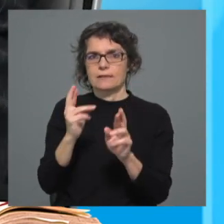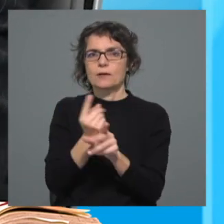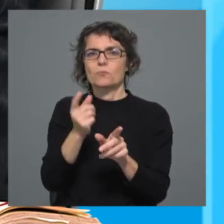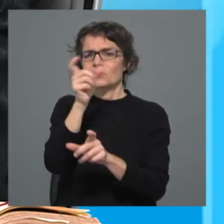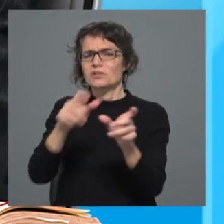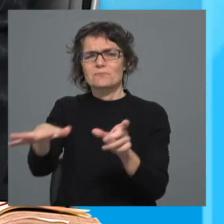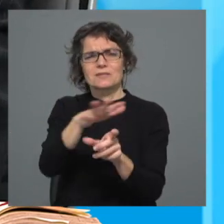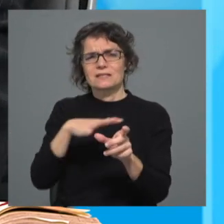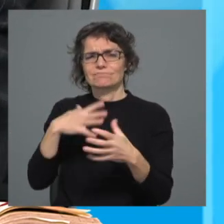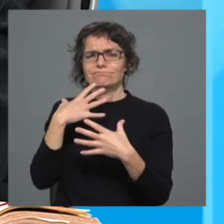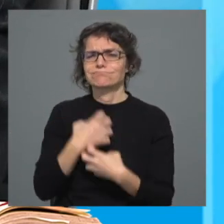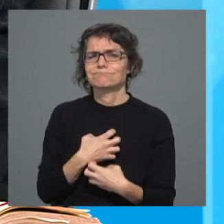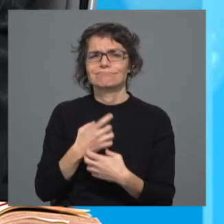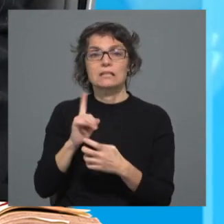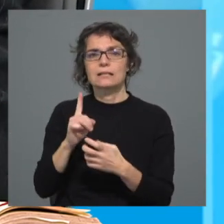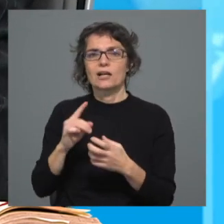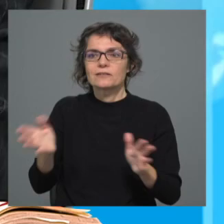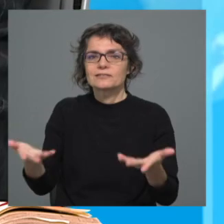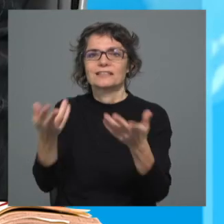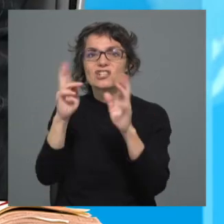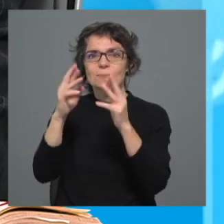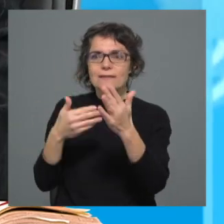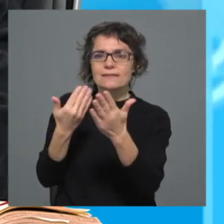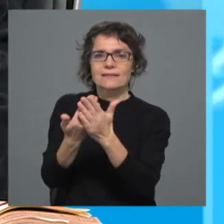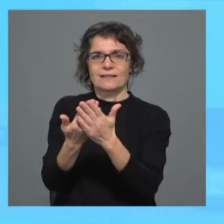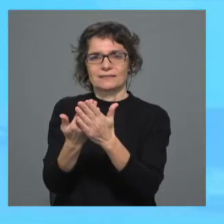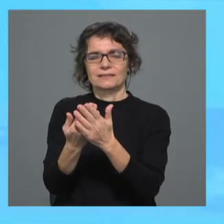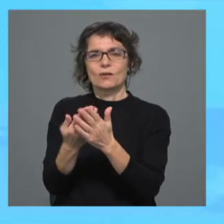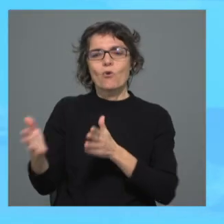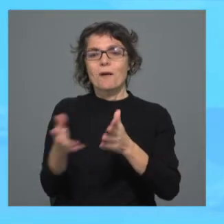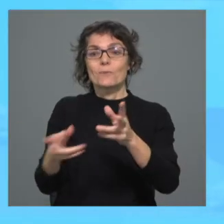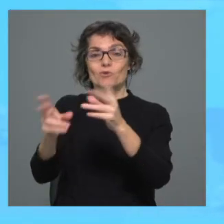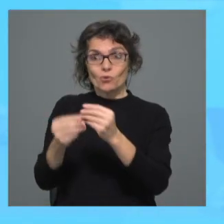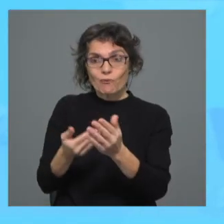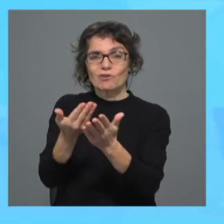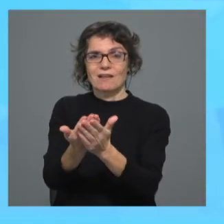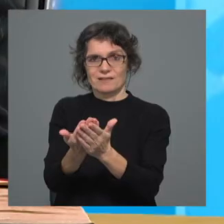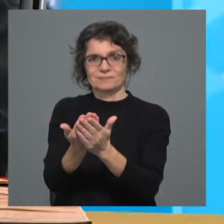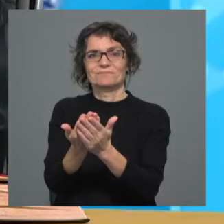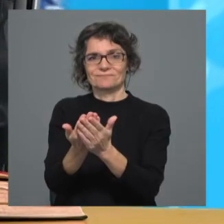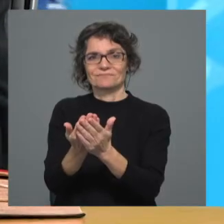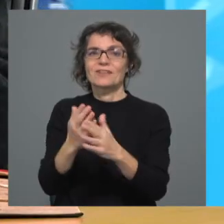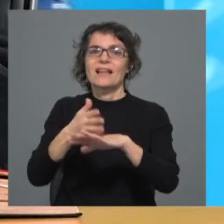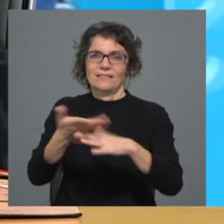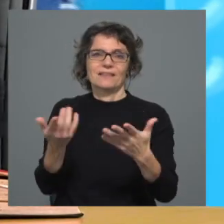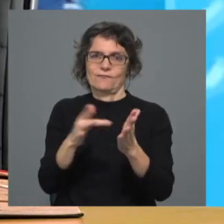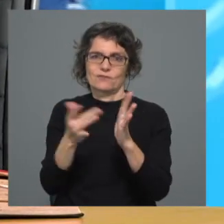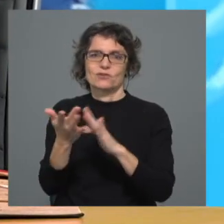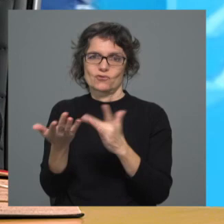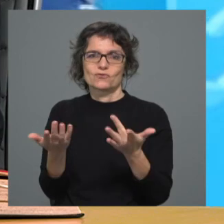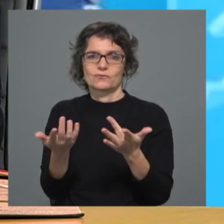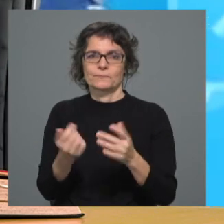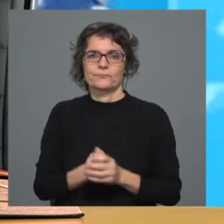pela situação. Elas devem ser fortalecidas pela esperança que colocam na vinda do Messias. Em Jesus, ou em Mateus,